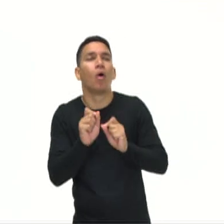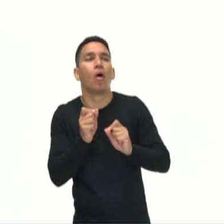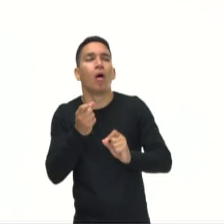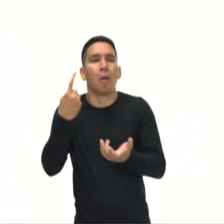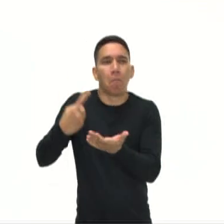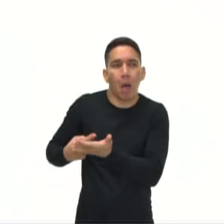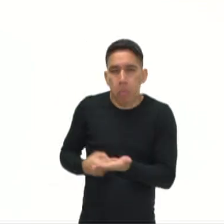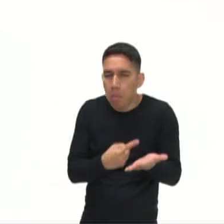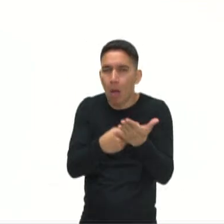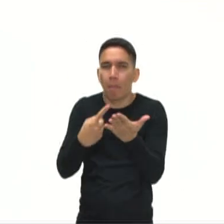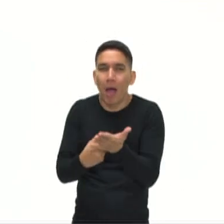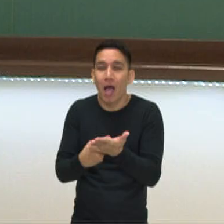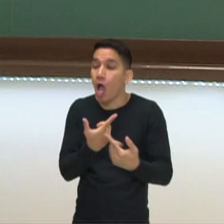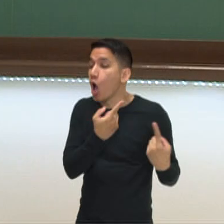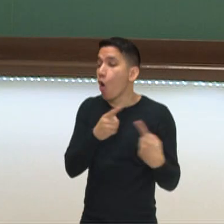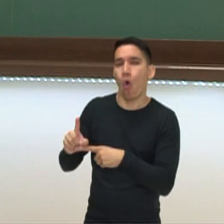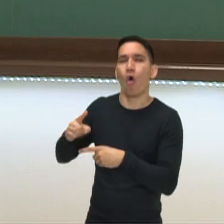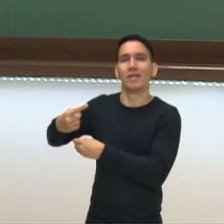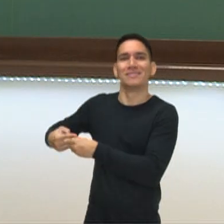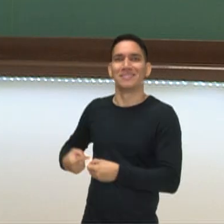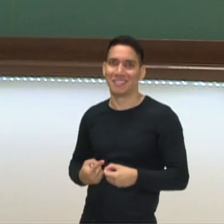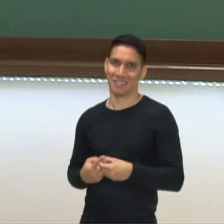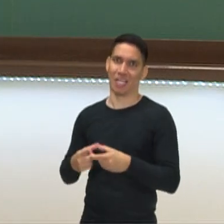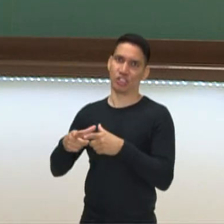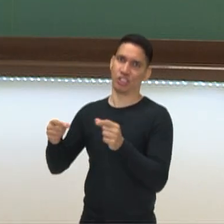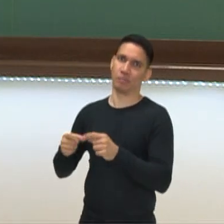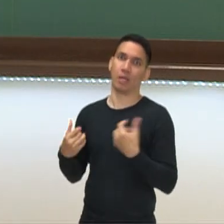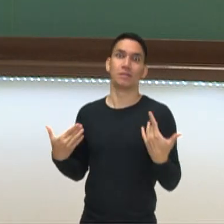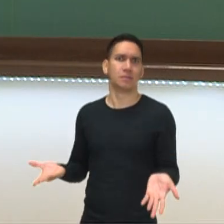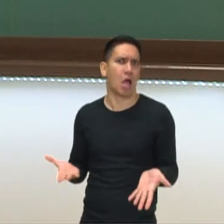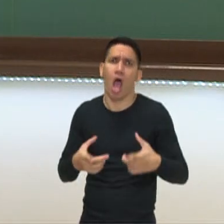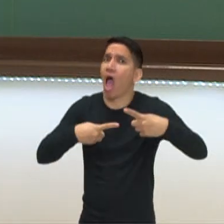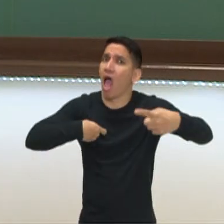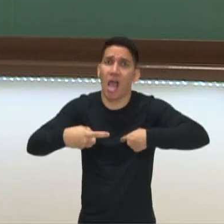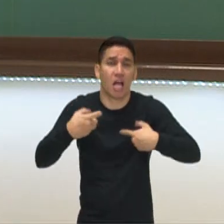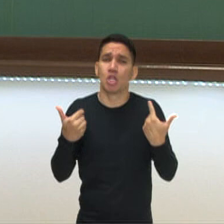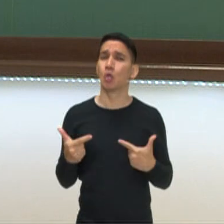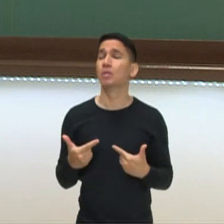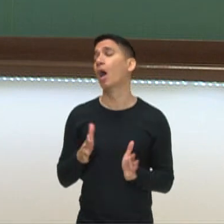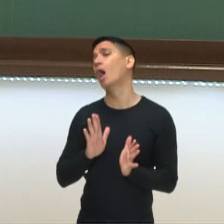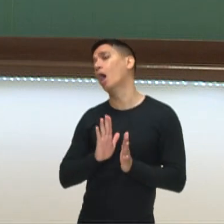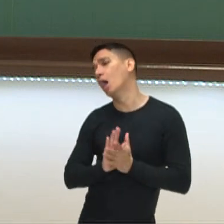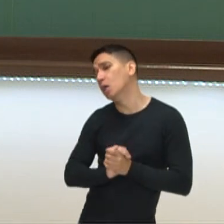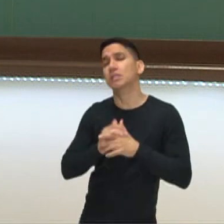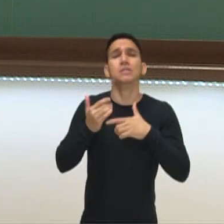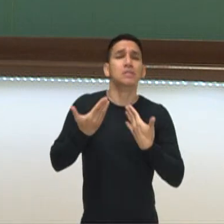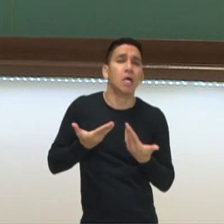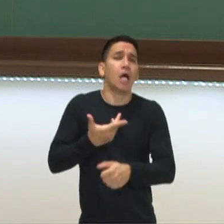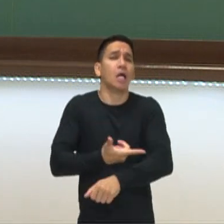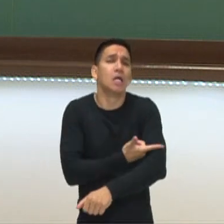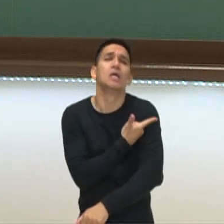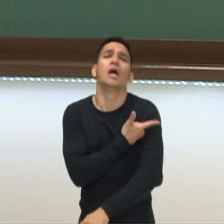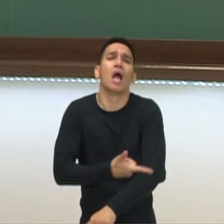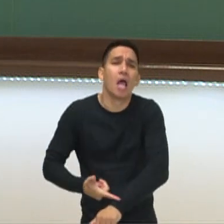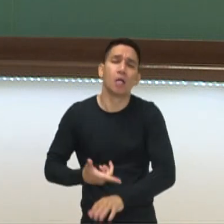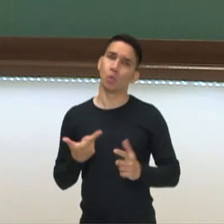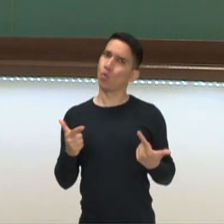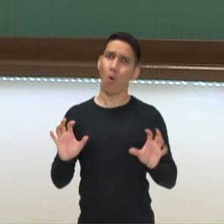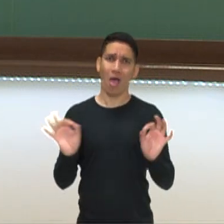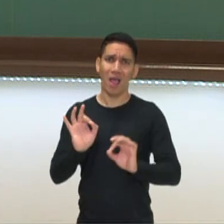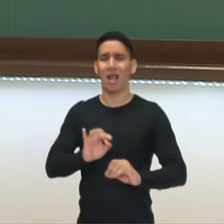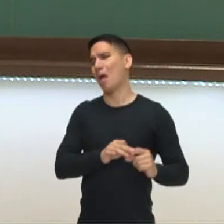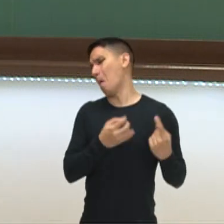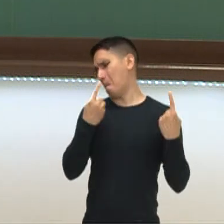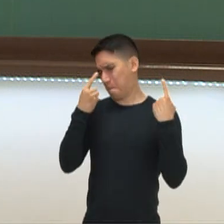cidades de Hiroshima e Nagasaki. Gente, numa guerra não tem mocinhos. Tá? Houveram agressões e violência contra a população